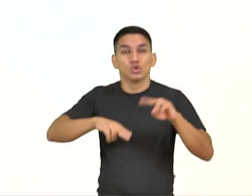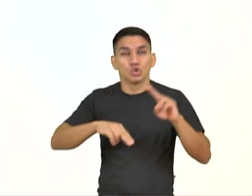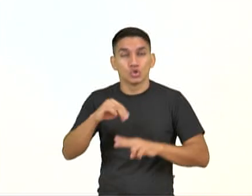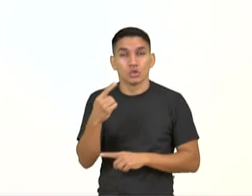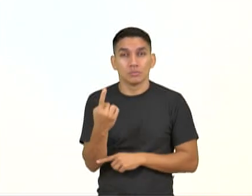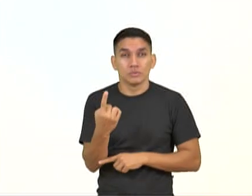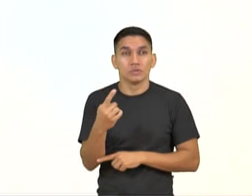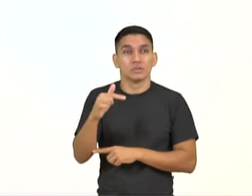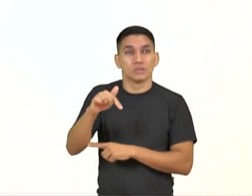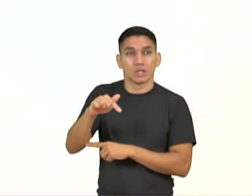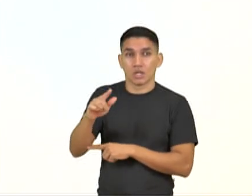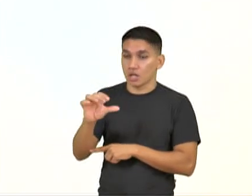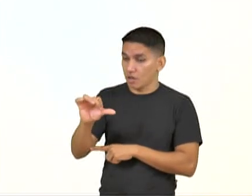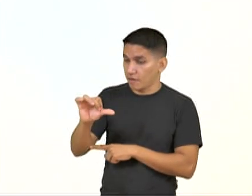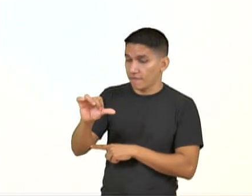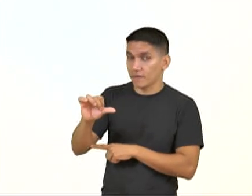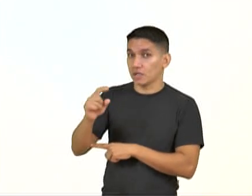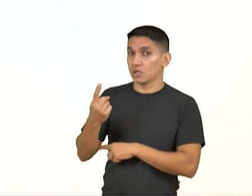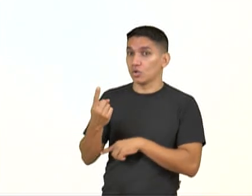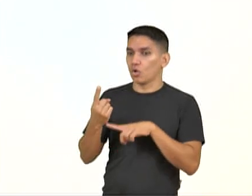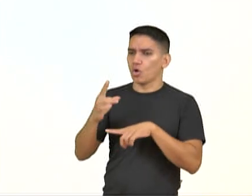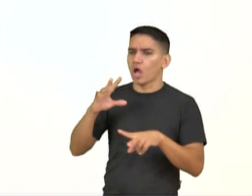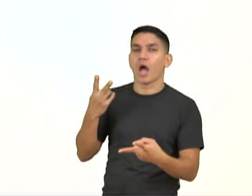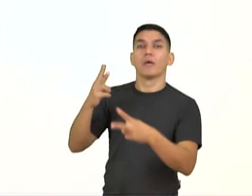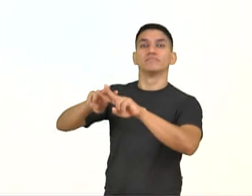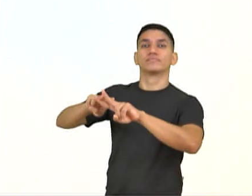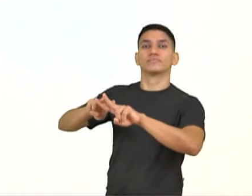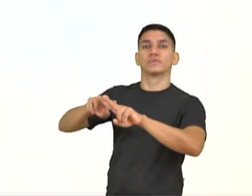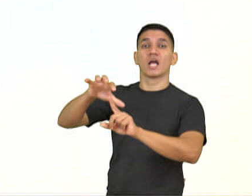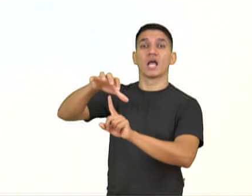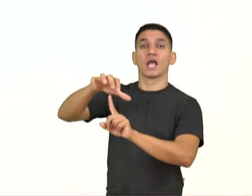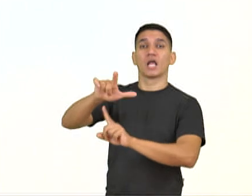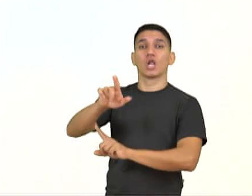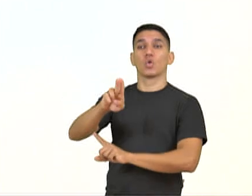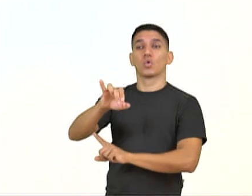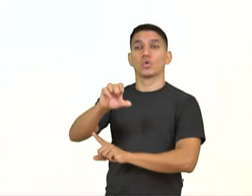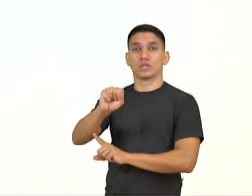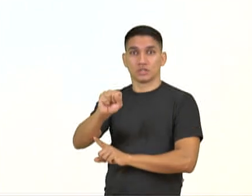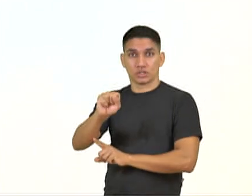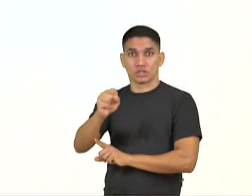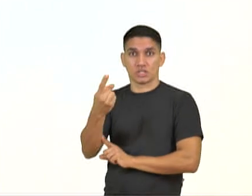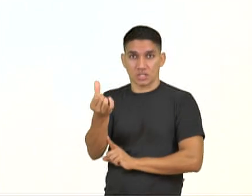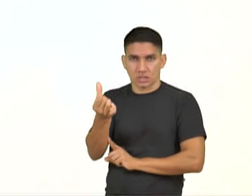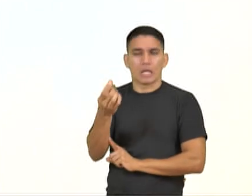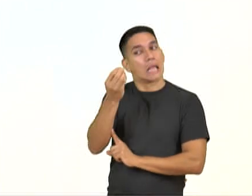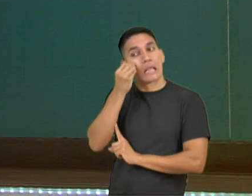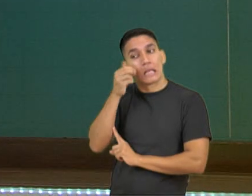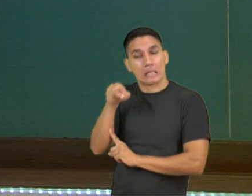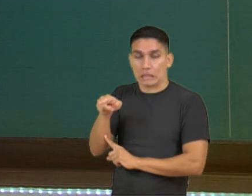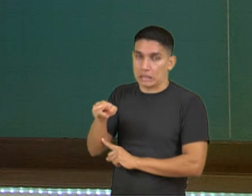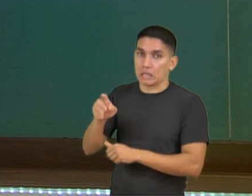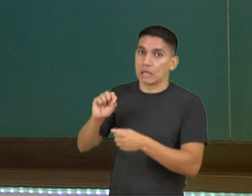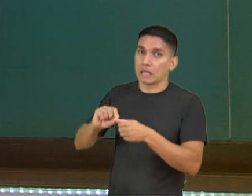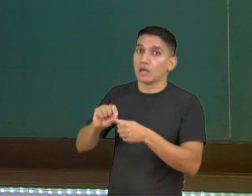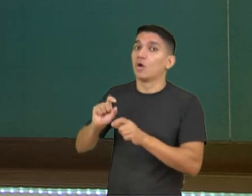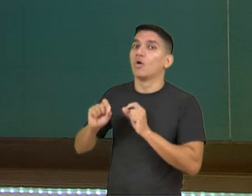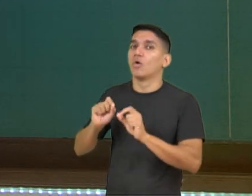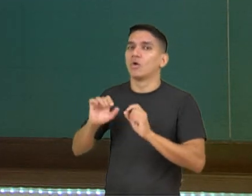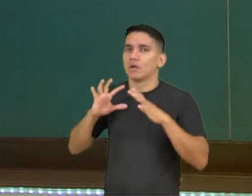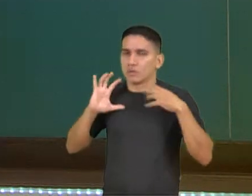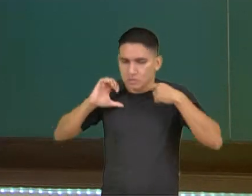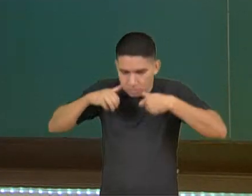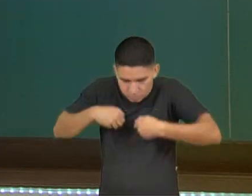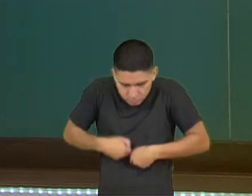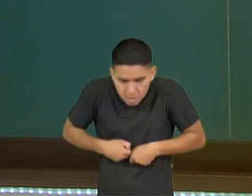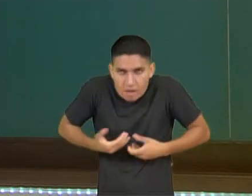ele acaba capturando o rei Luís XVI que tentava, dizem algumas histórias, que ele estava vestido de servos,